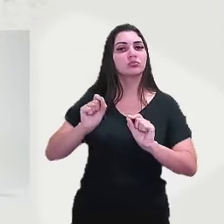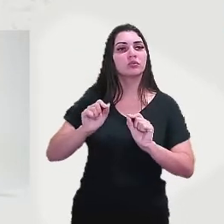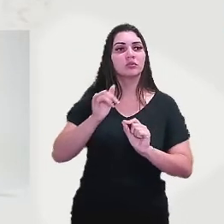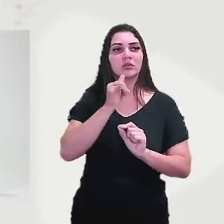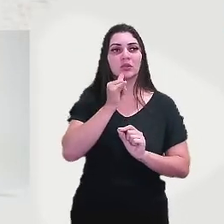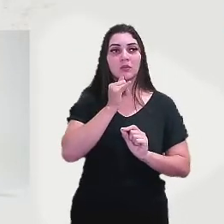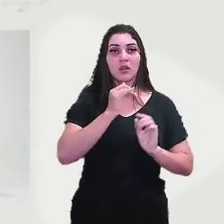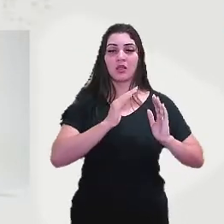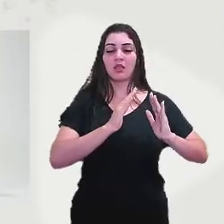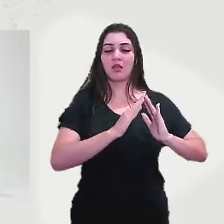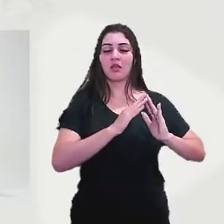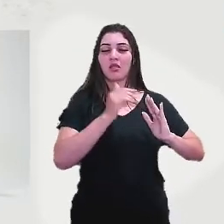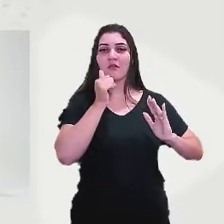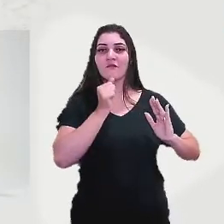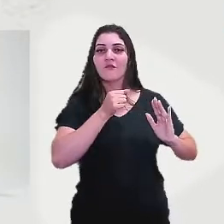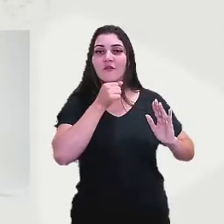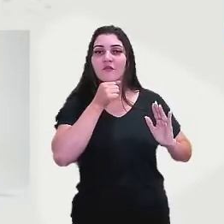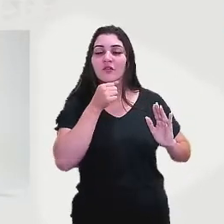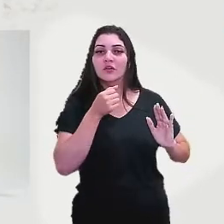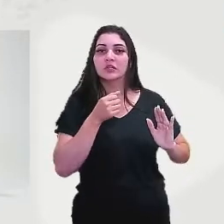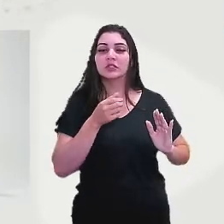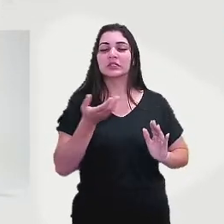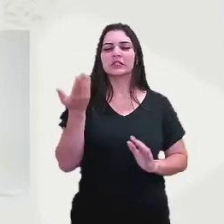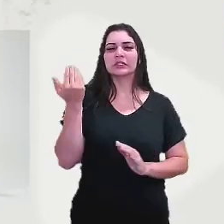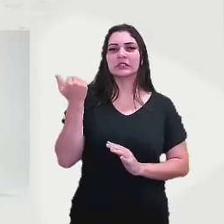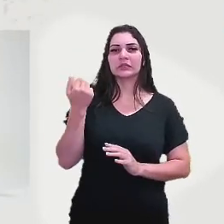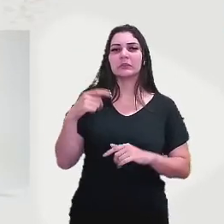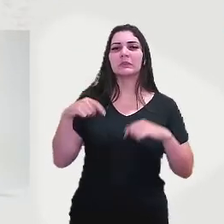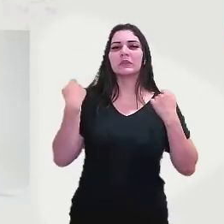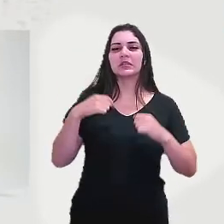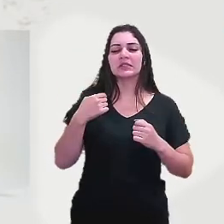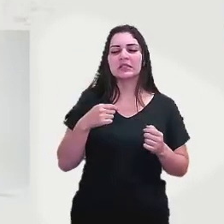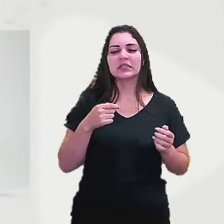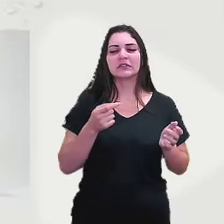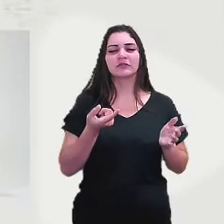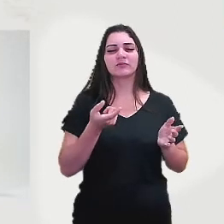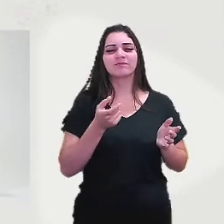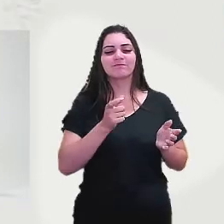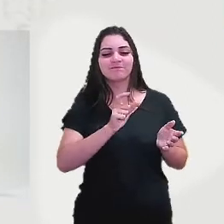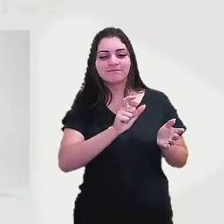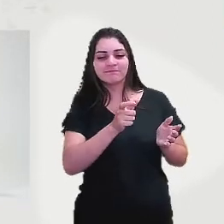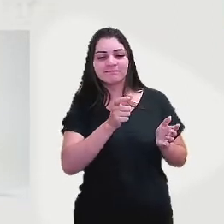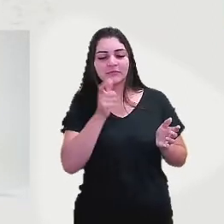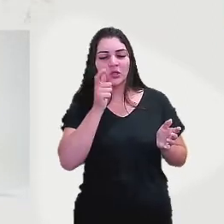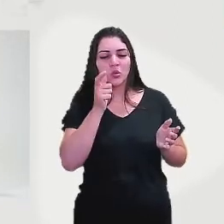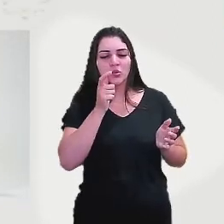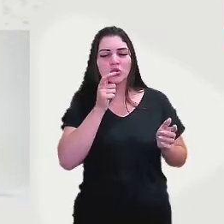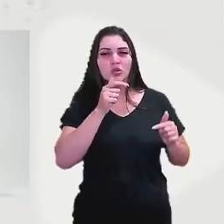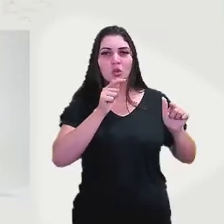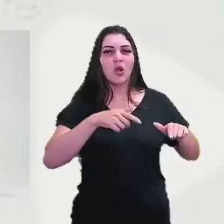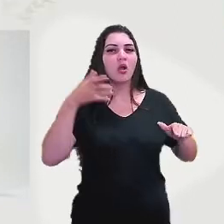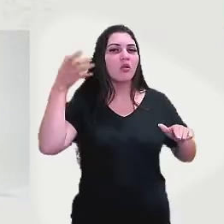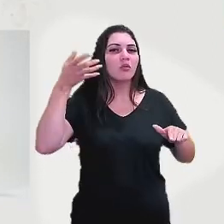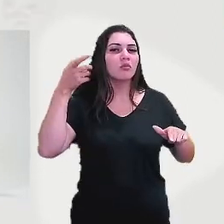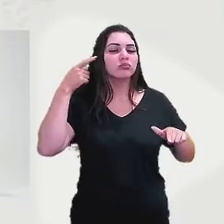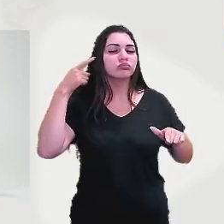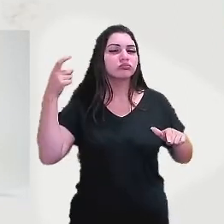nossos avós, aquele rádio mais antigo, que a gente tinha que sintonizar as estações do rádio, tudinho.